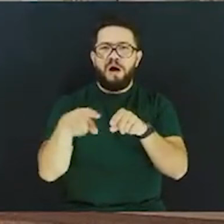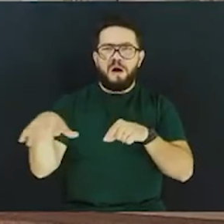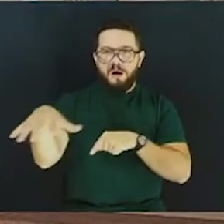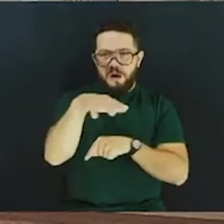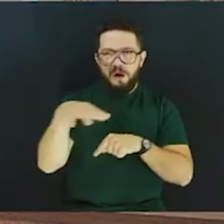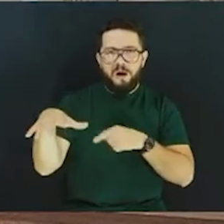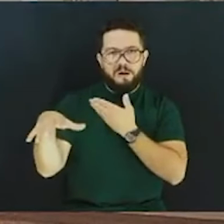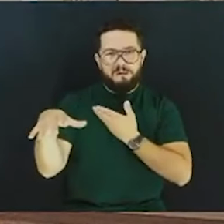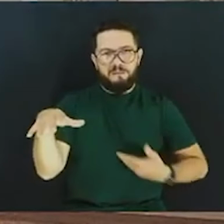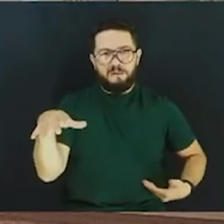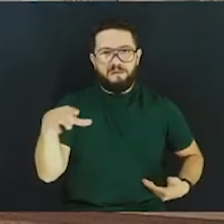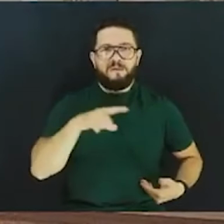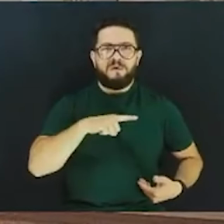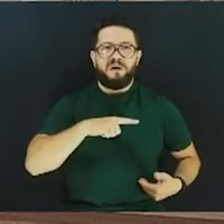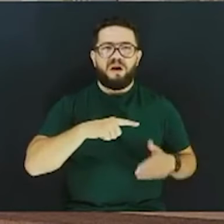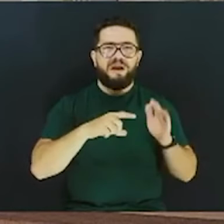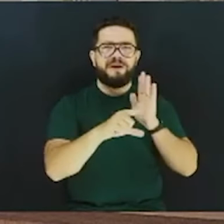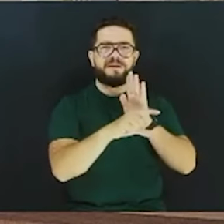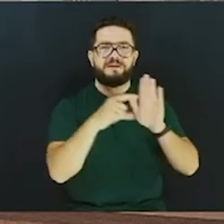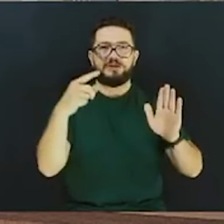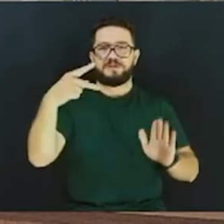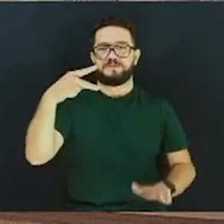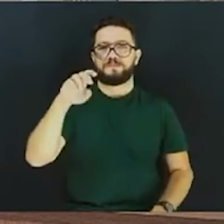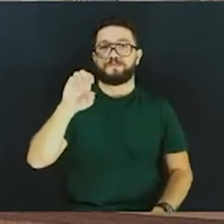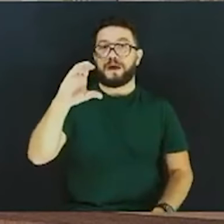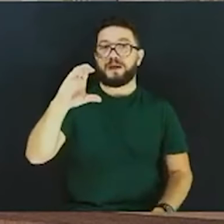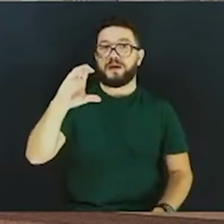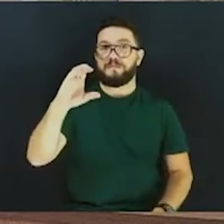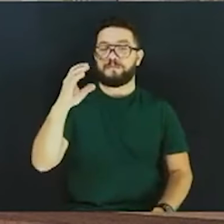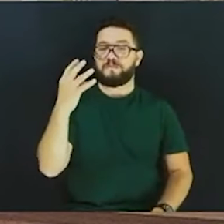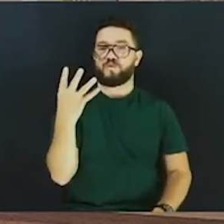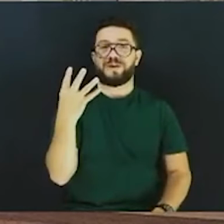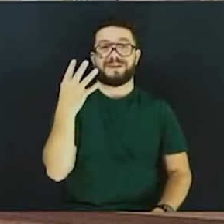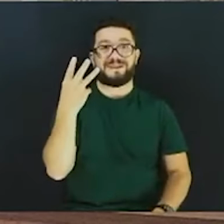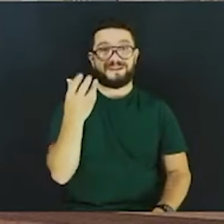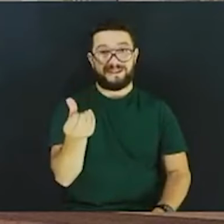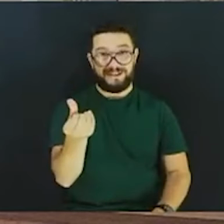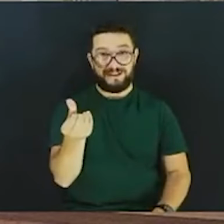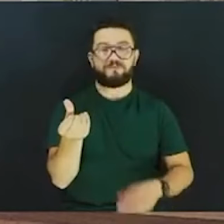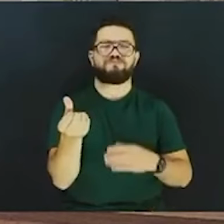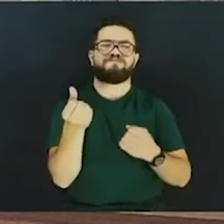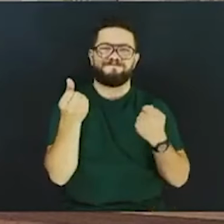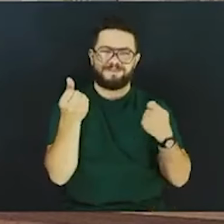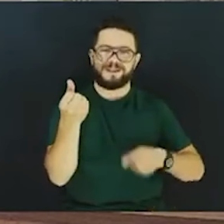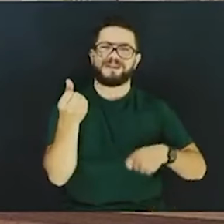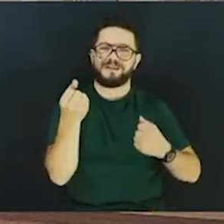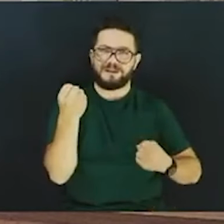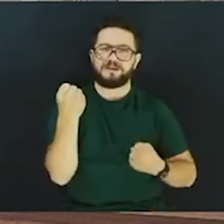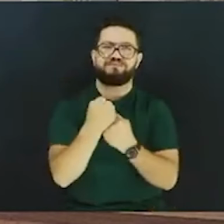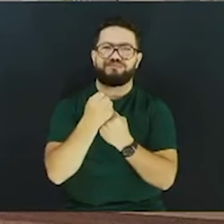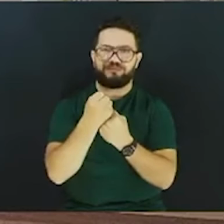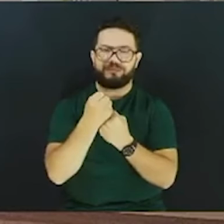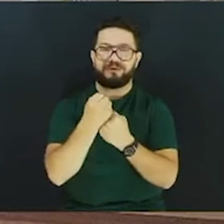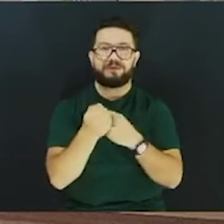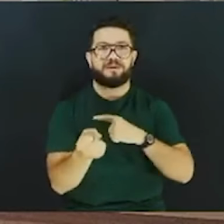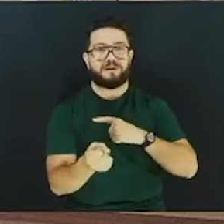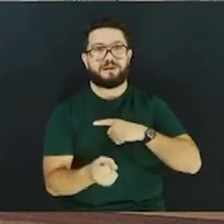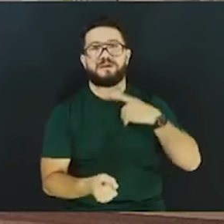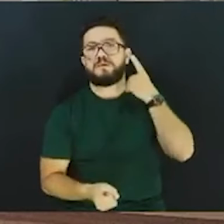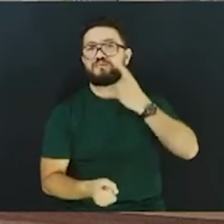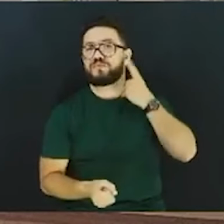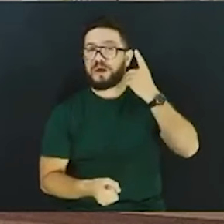PEC 46 precisamos apoiar até 46 proposta pelo Senador Paranaense ou eu vi esse Guimarães já foi